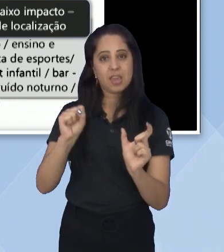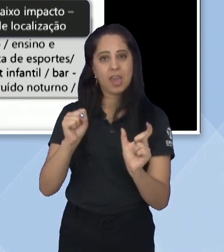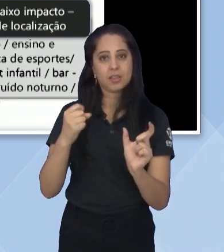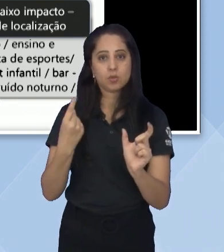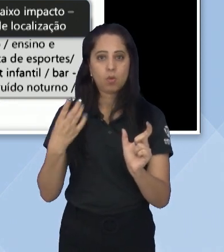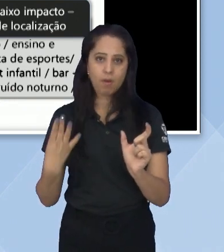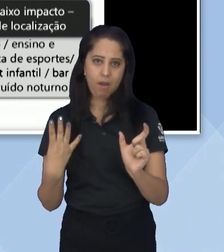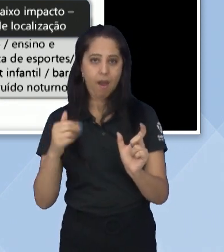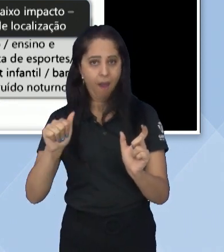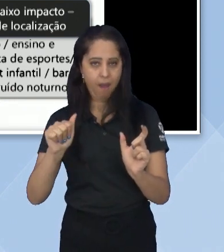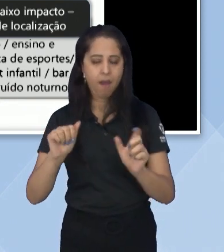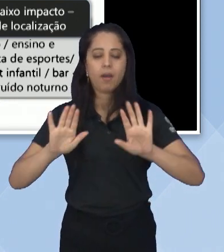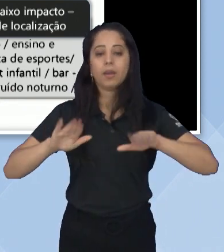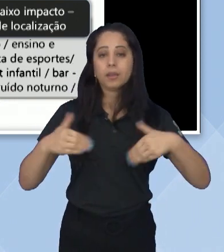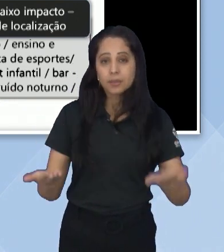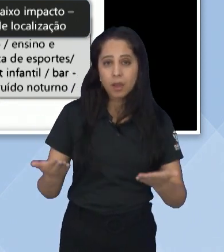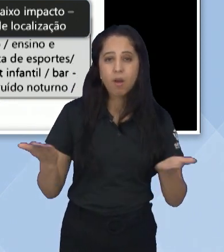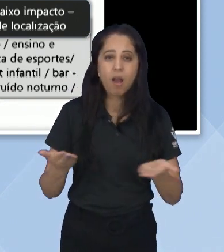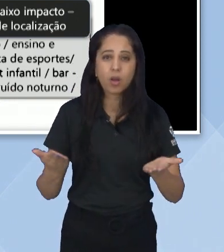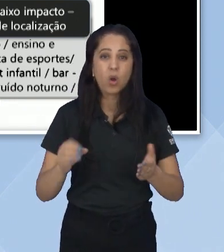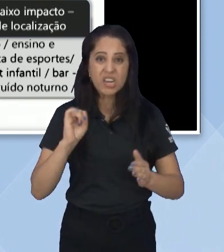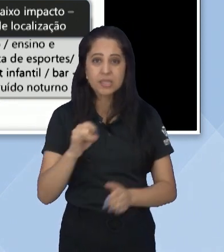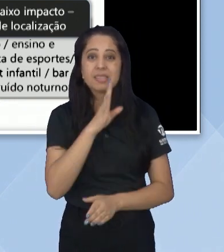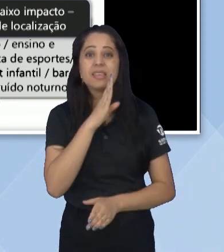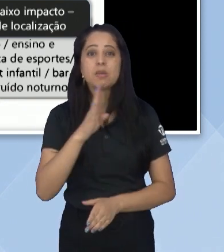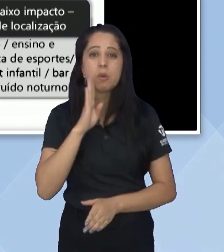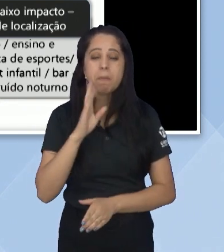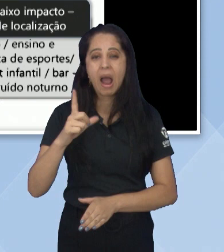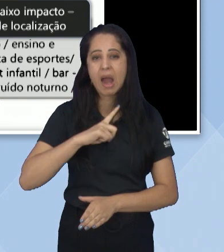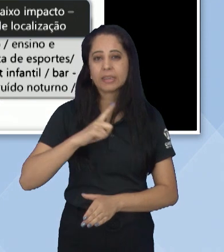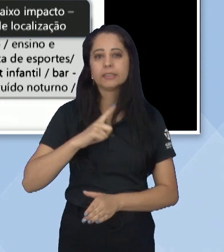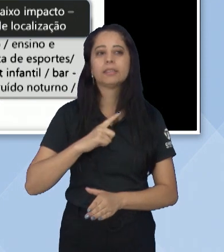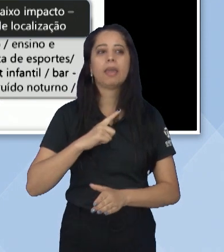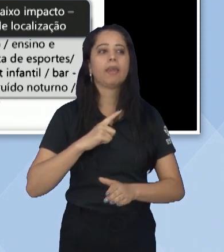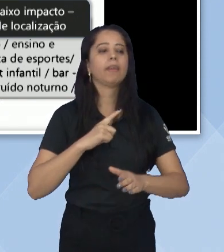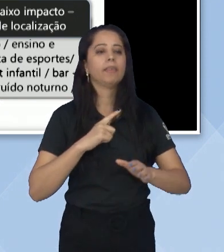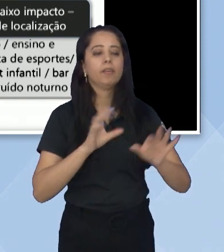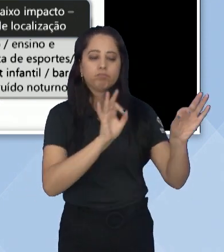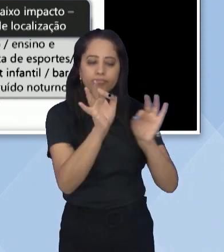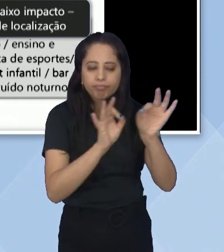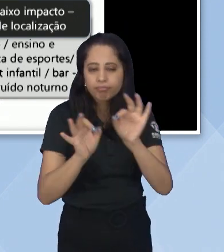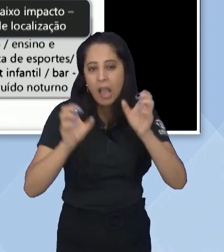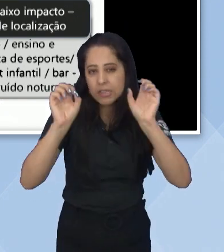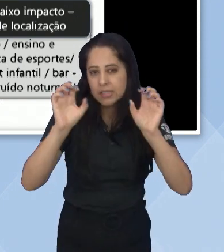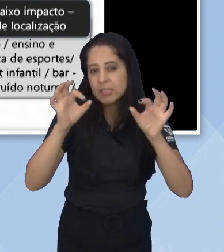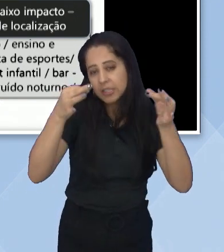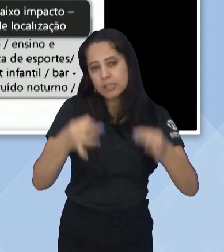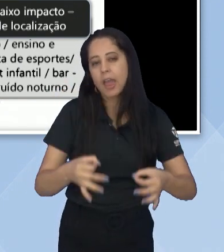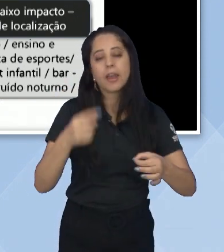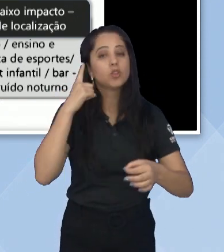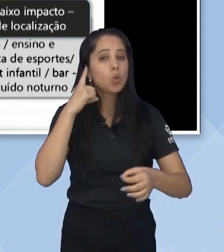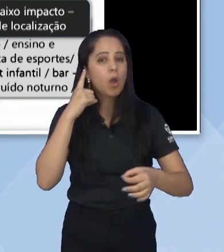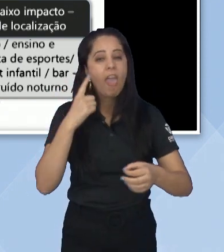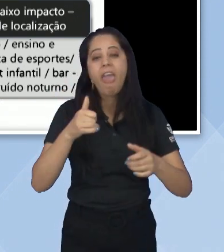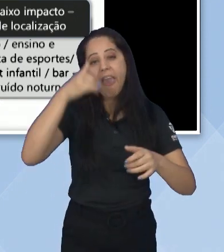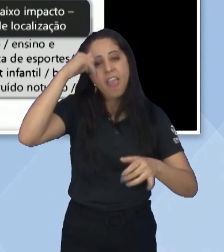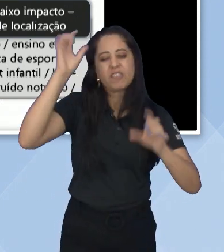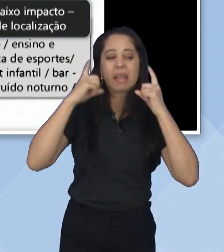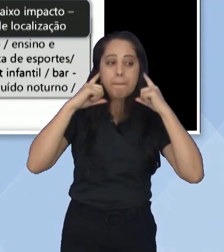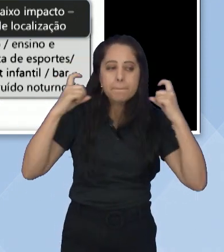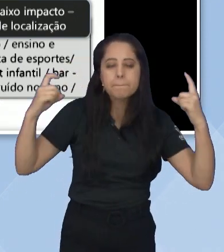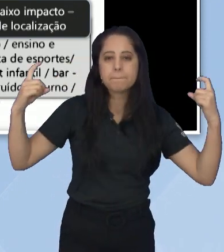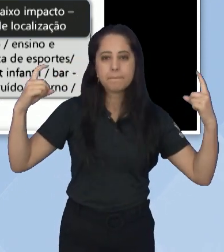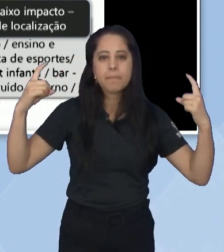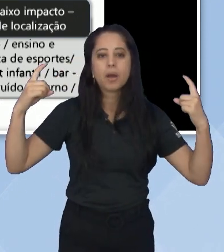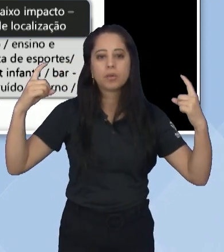até 22 horas mediante os seus controles de isolamento acústico mediante análise localização ele não pode colar em residências em alguns locais